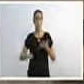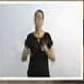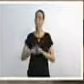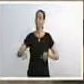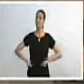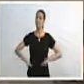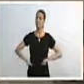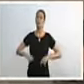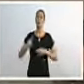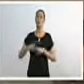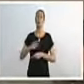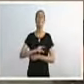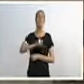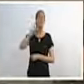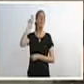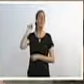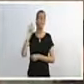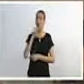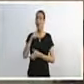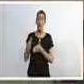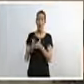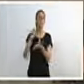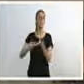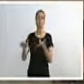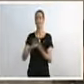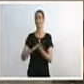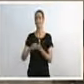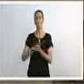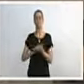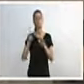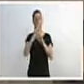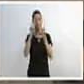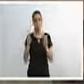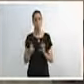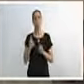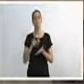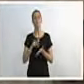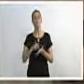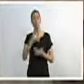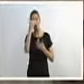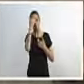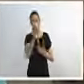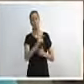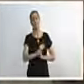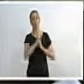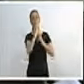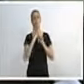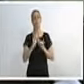tempo não se faz esse desassoreamento. Então, obrigado pela oportunidade de, nesse assunto de desassoreamento, poder também falar sobre aquela região.